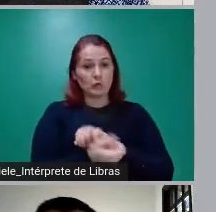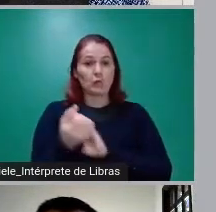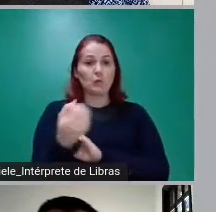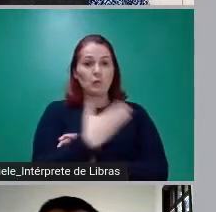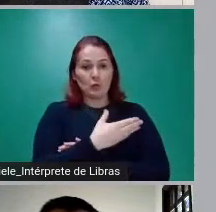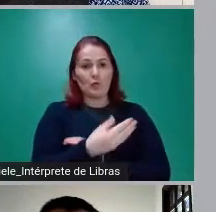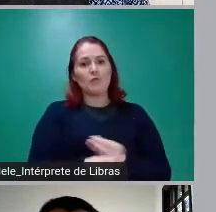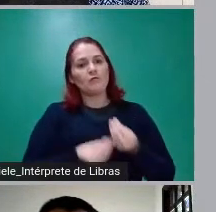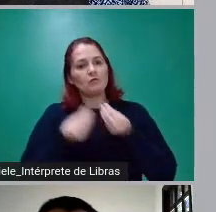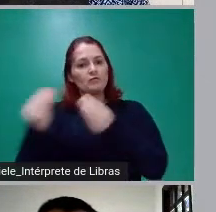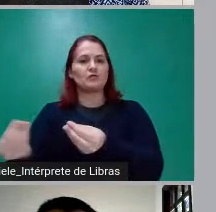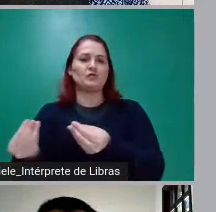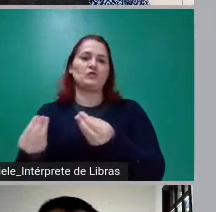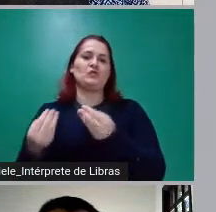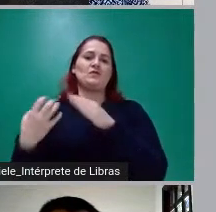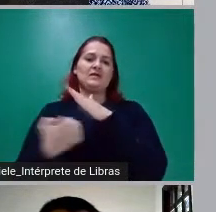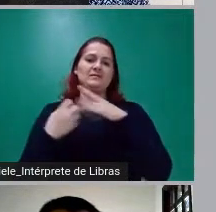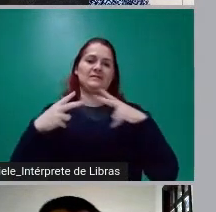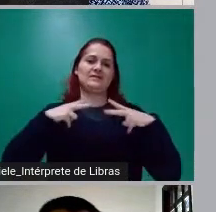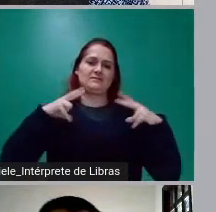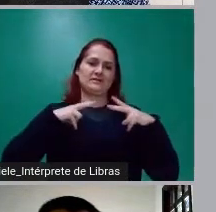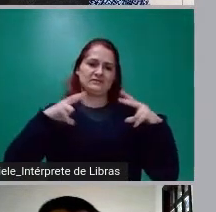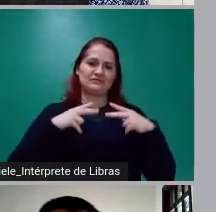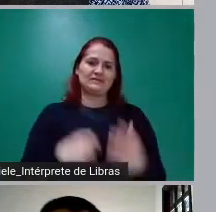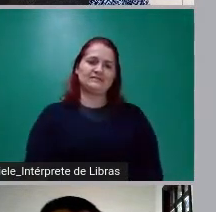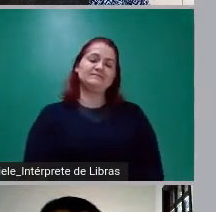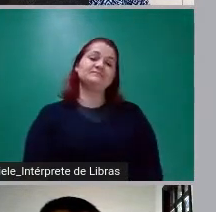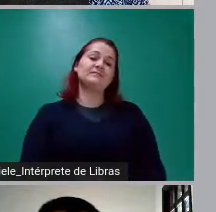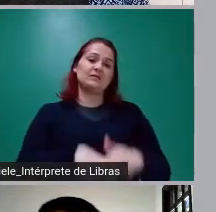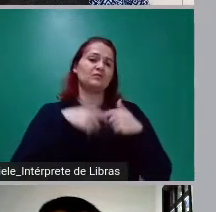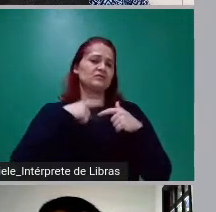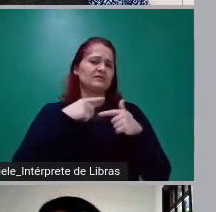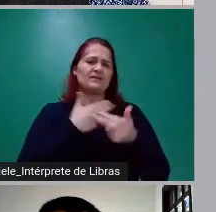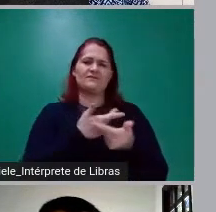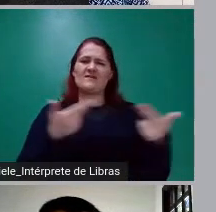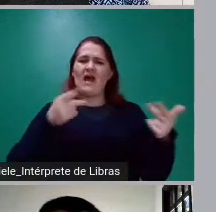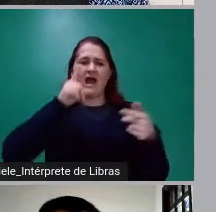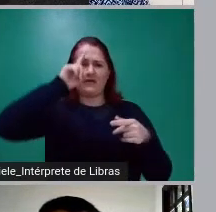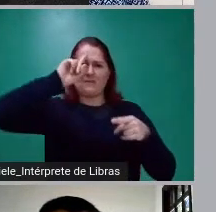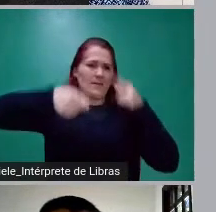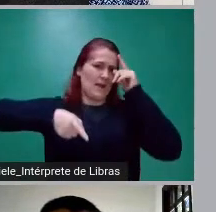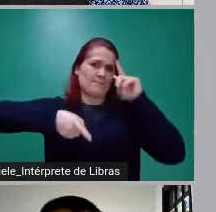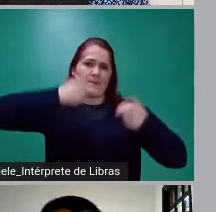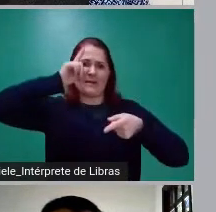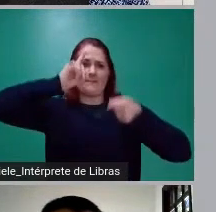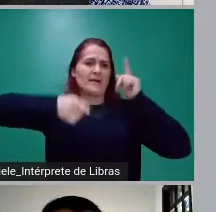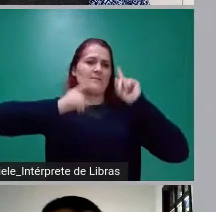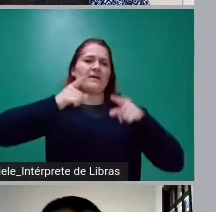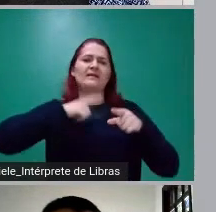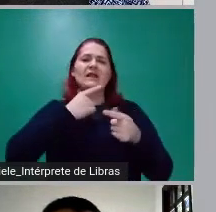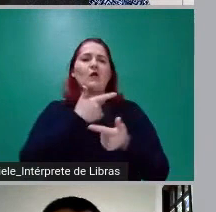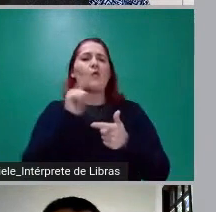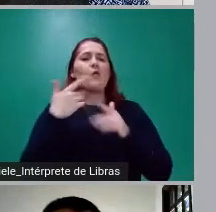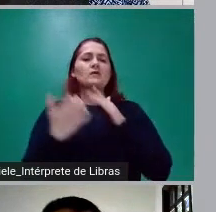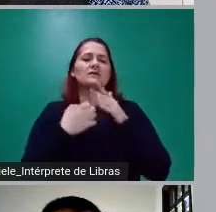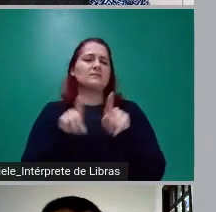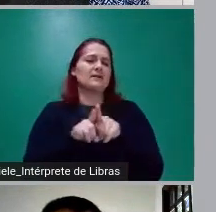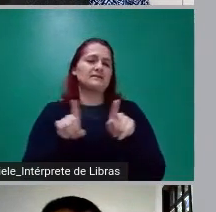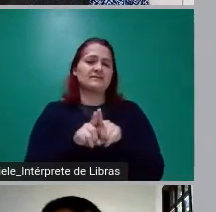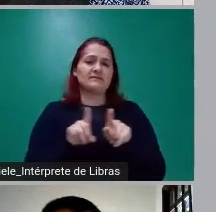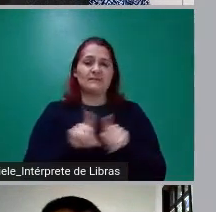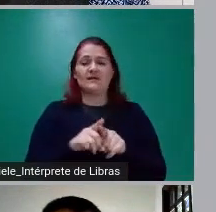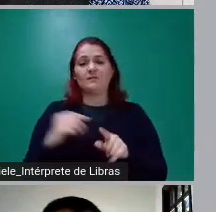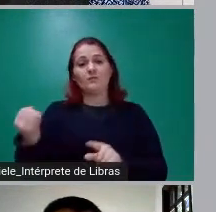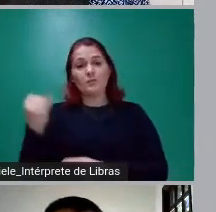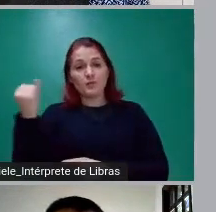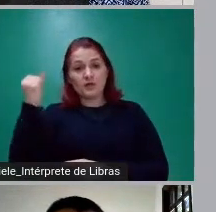da Uzi Minas nesse período, e várias outras arbitrariedades, a Telebrás e outros.